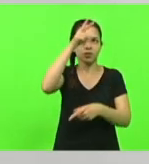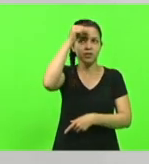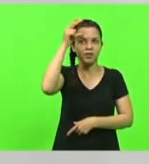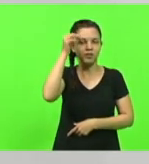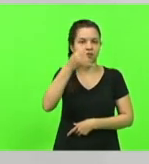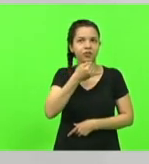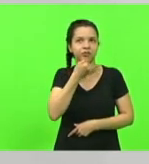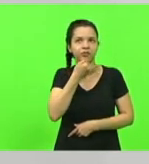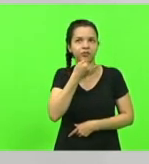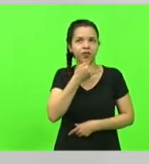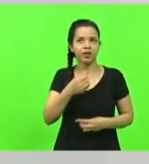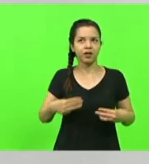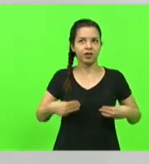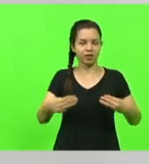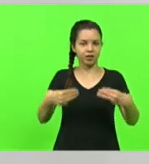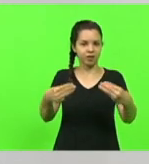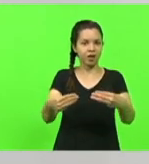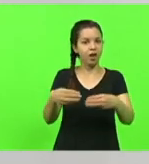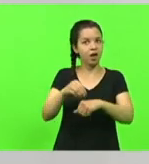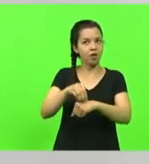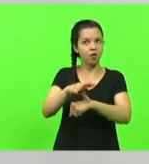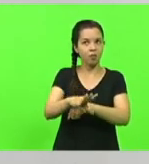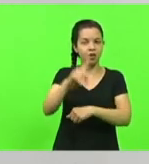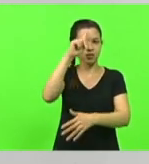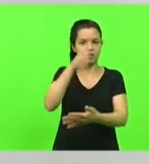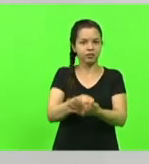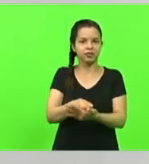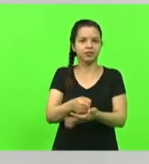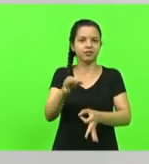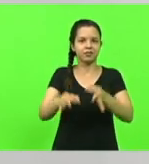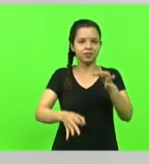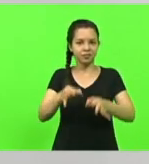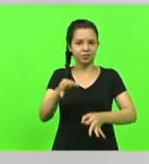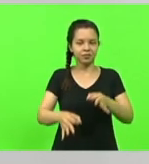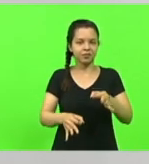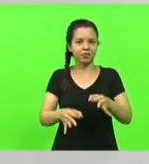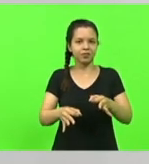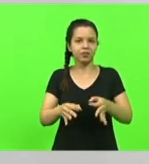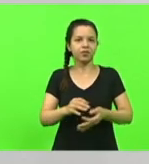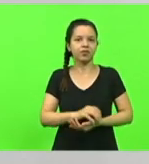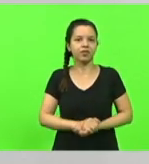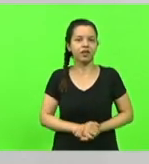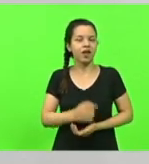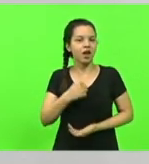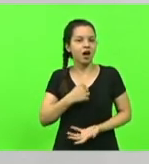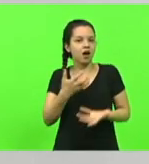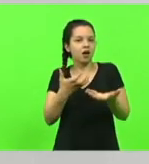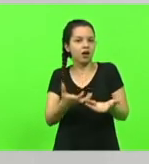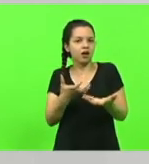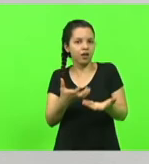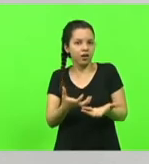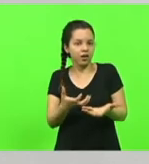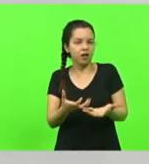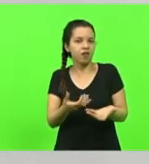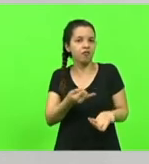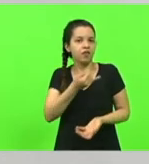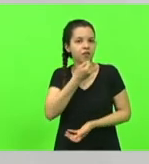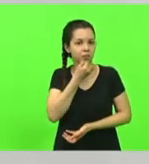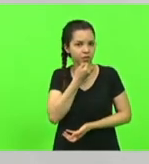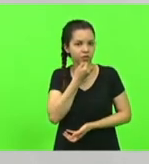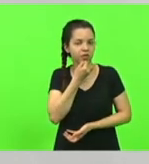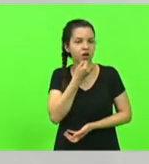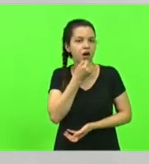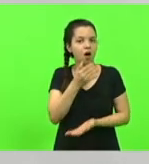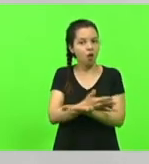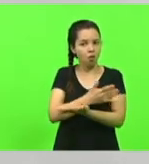O Ministério Público recomenda. Quem vai decidir é a Justiça. E eu quero, infelizmente, para alguns aqui repetir a